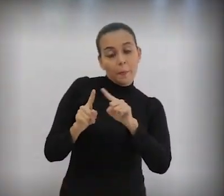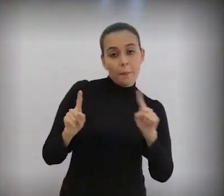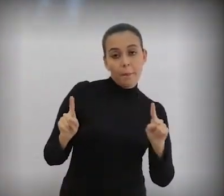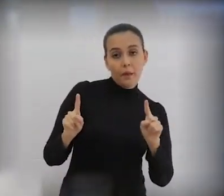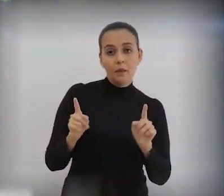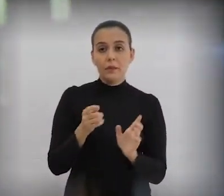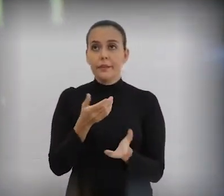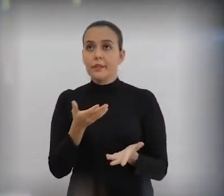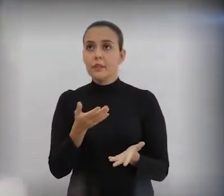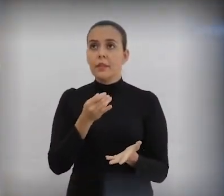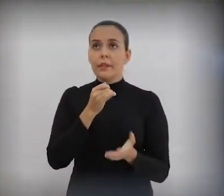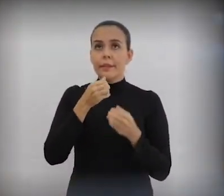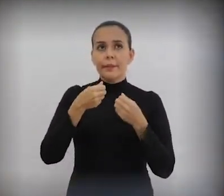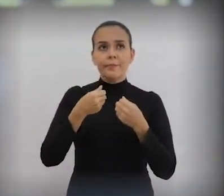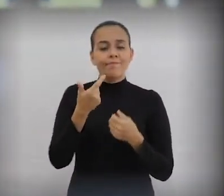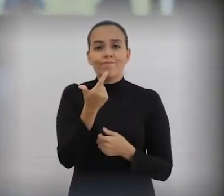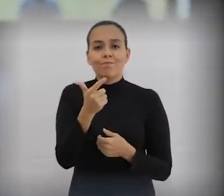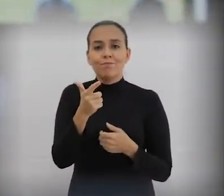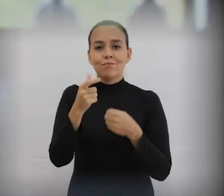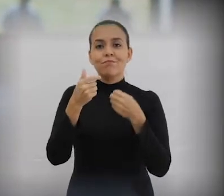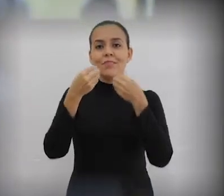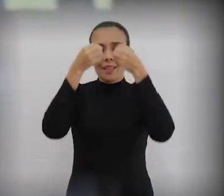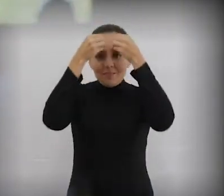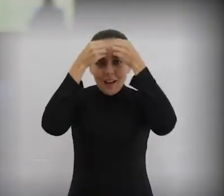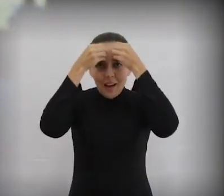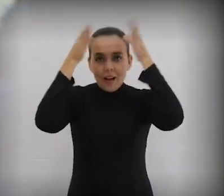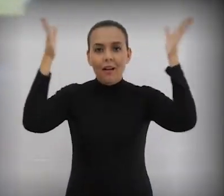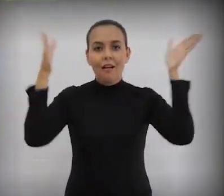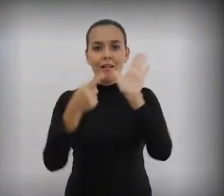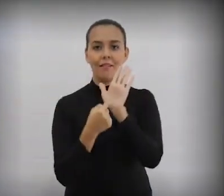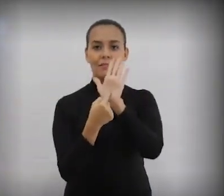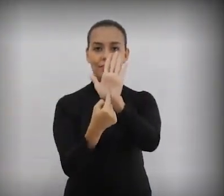maneira explícita.